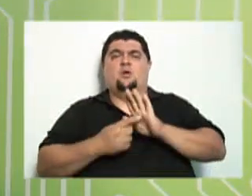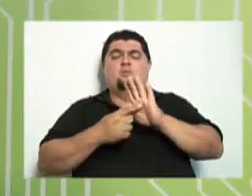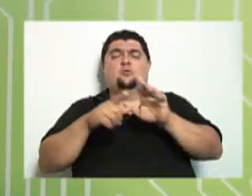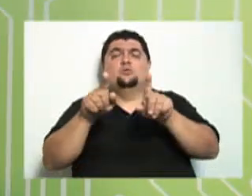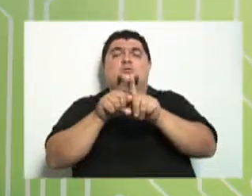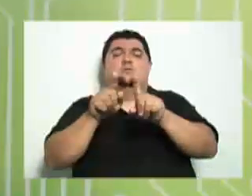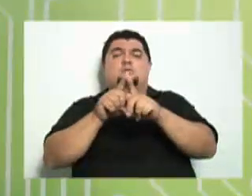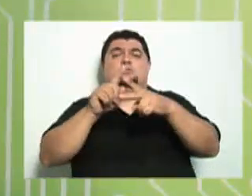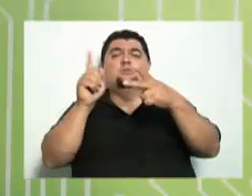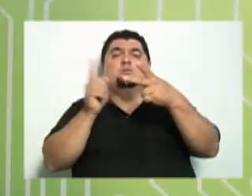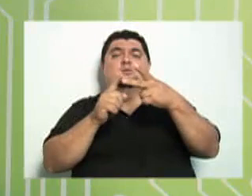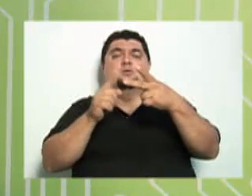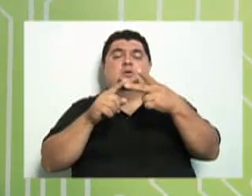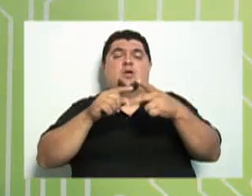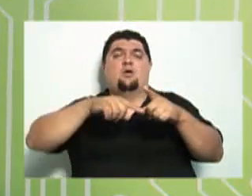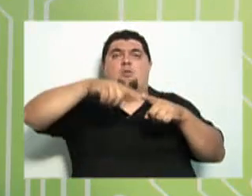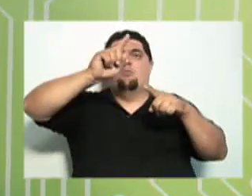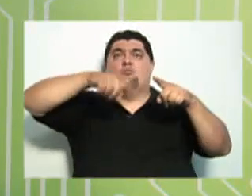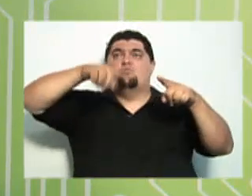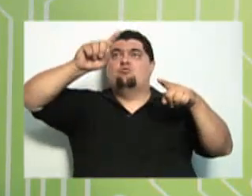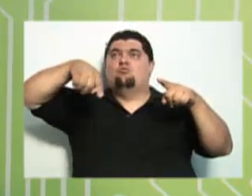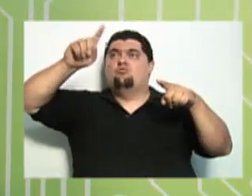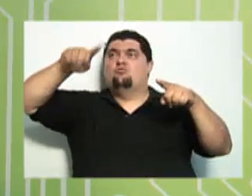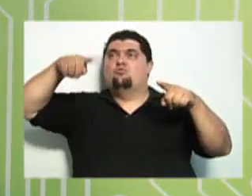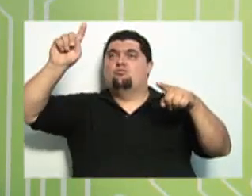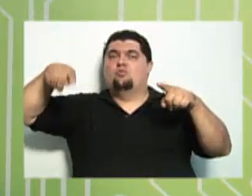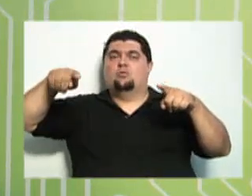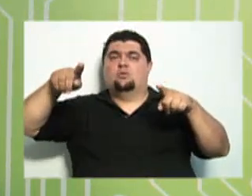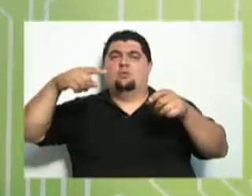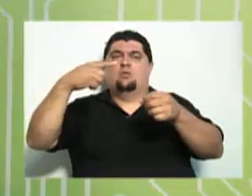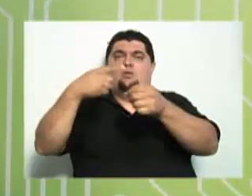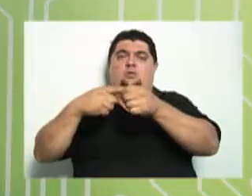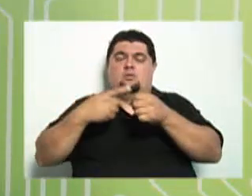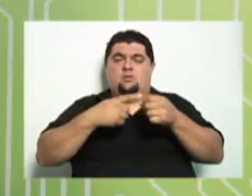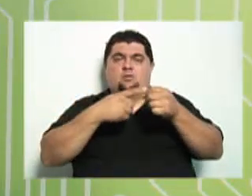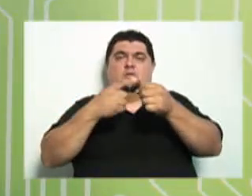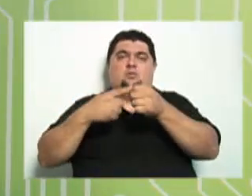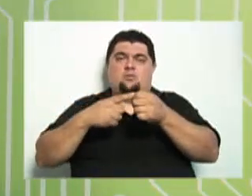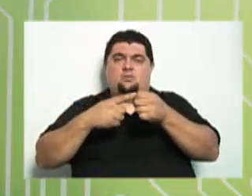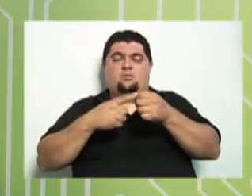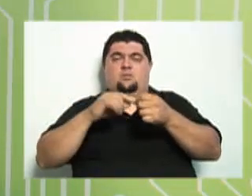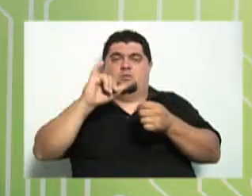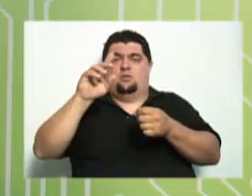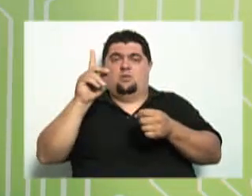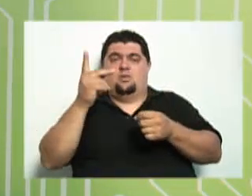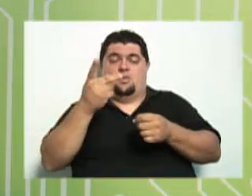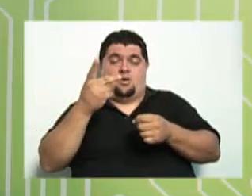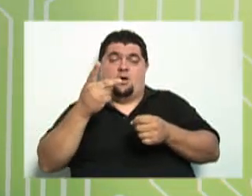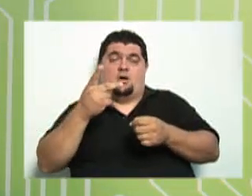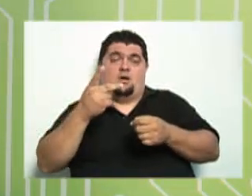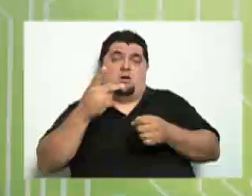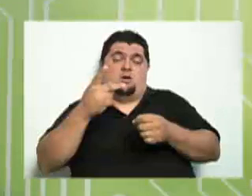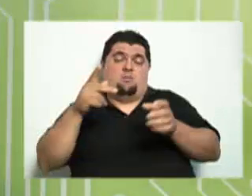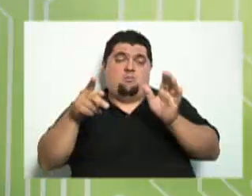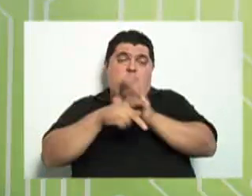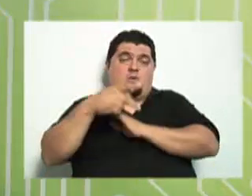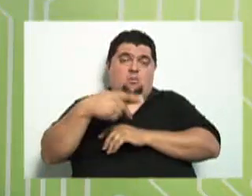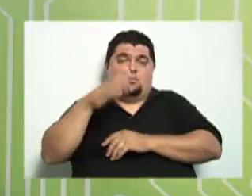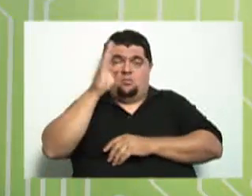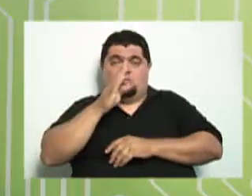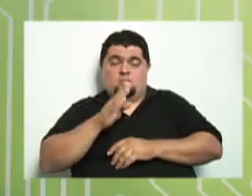também gráficos com os resultados municipais do Índice de Desenvolvimento Humano Municipal no Brasil, nos anos